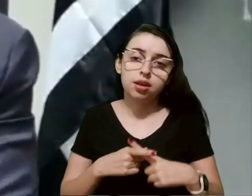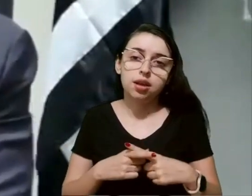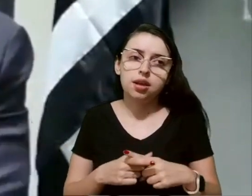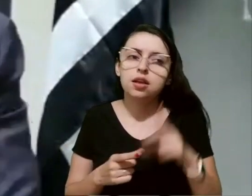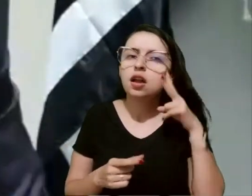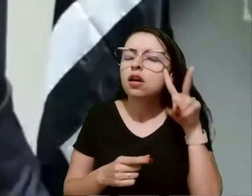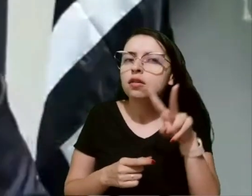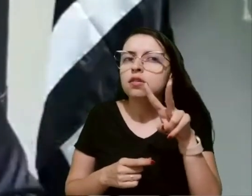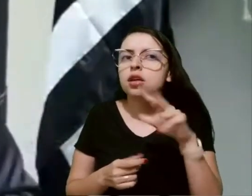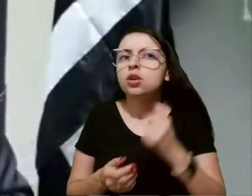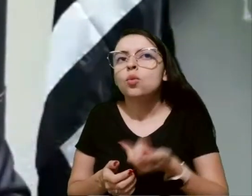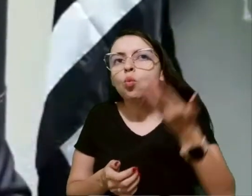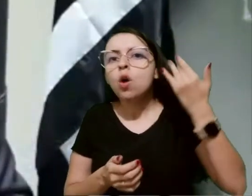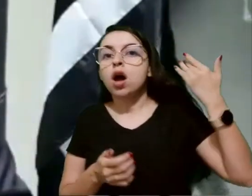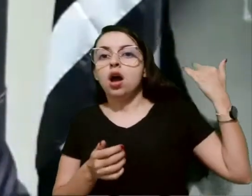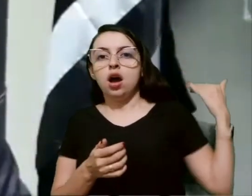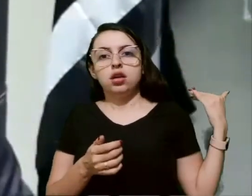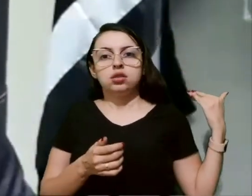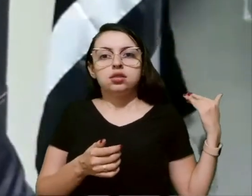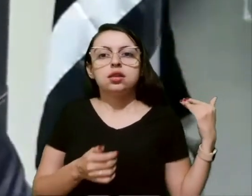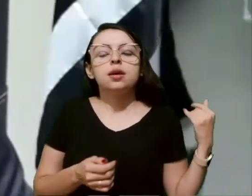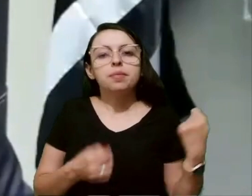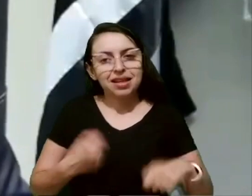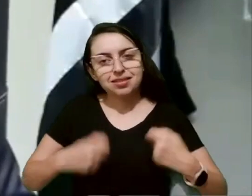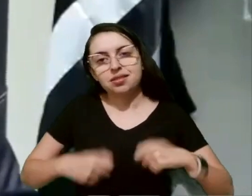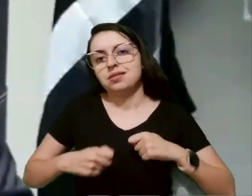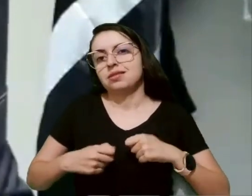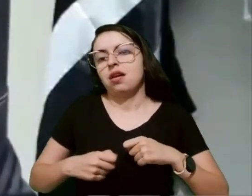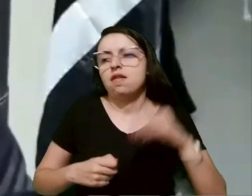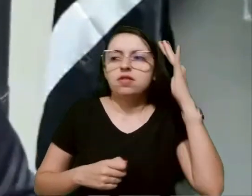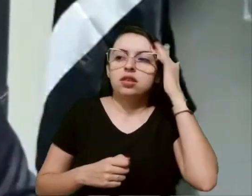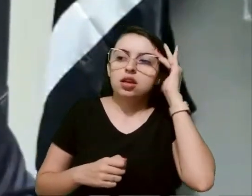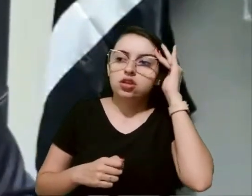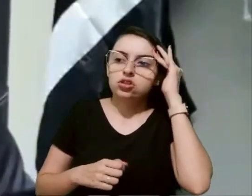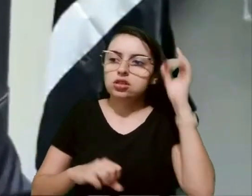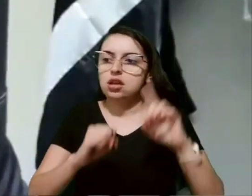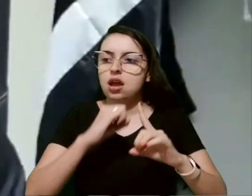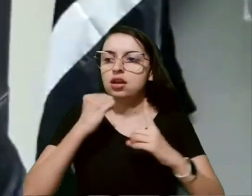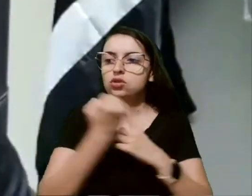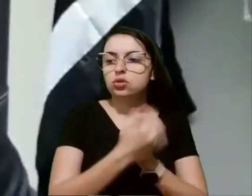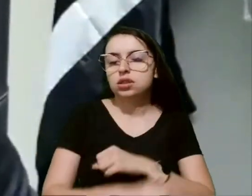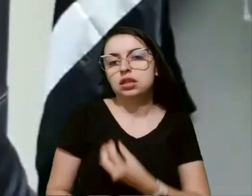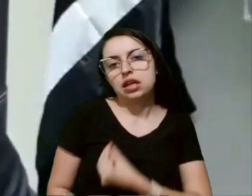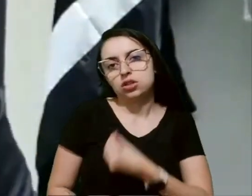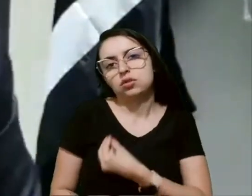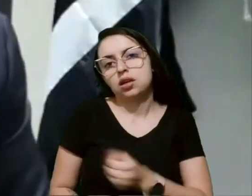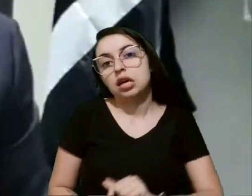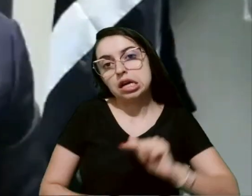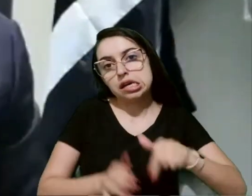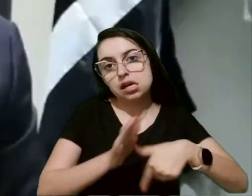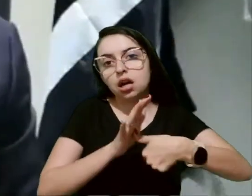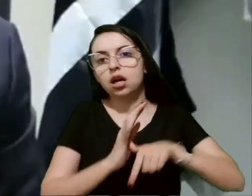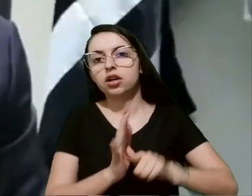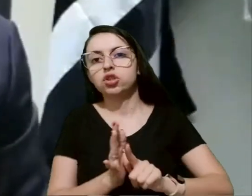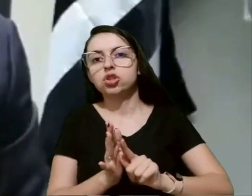dessa visão que eles tiveram antecipada de que eles deveriam compreender a realidade e medir a realidade antes de interferir nessa realidade.